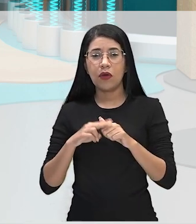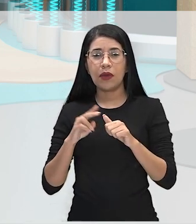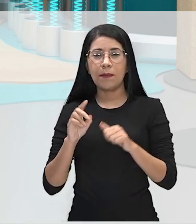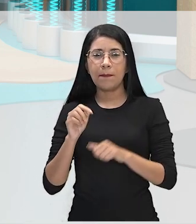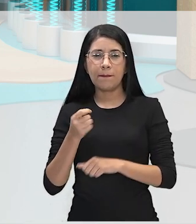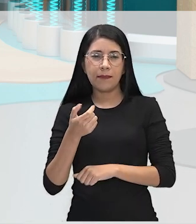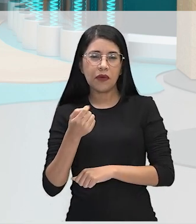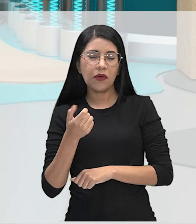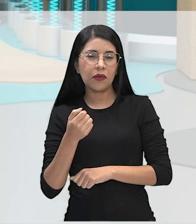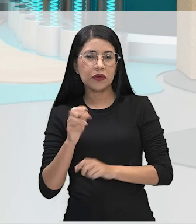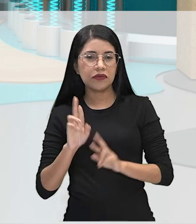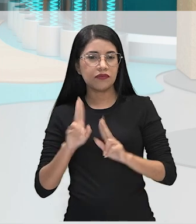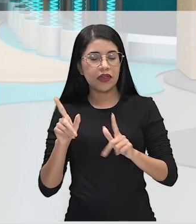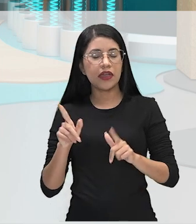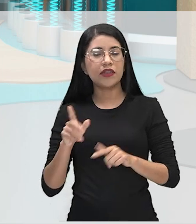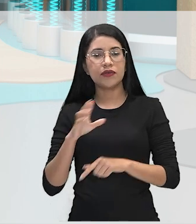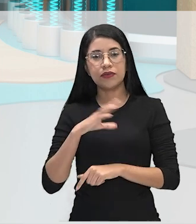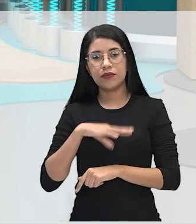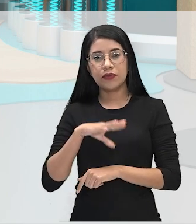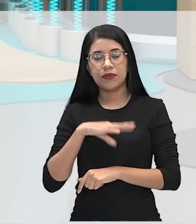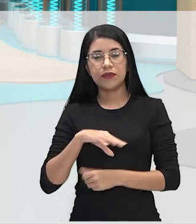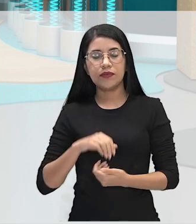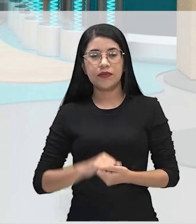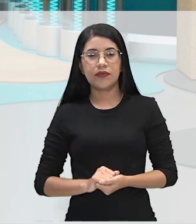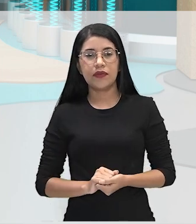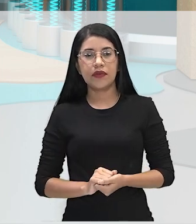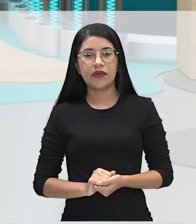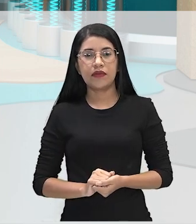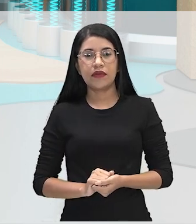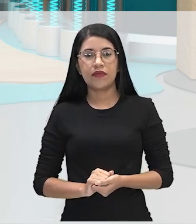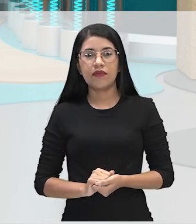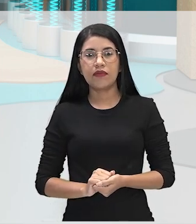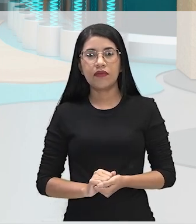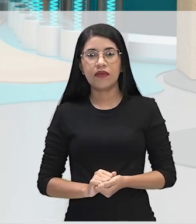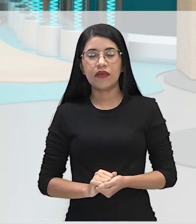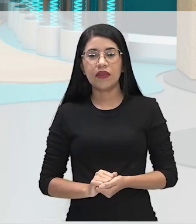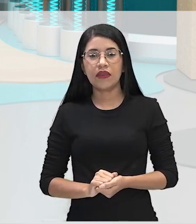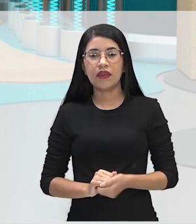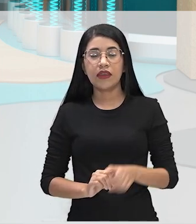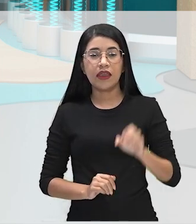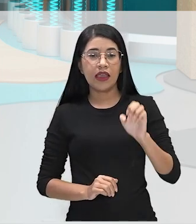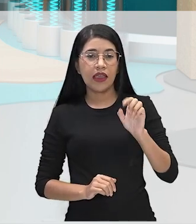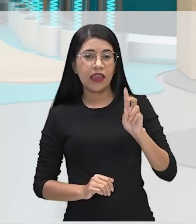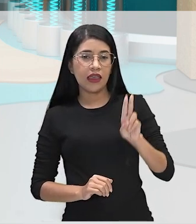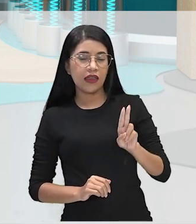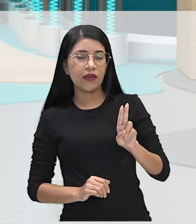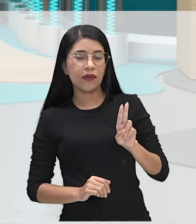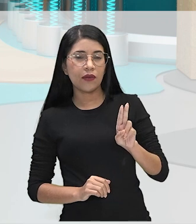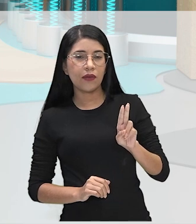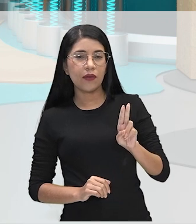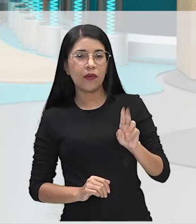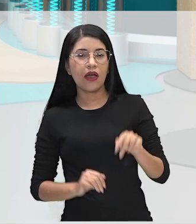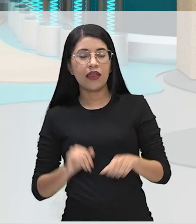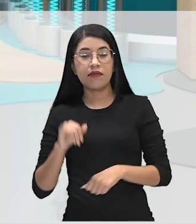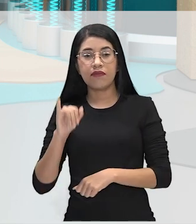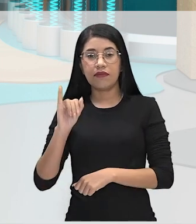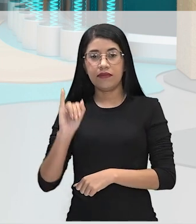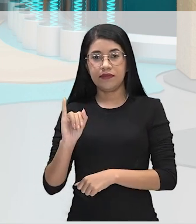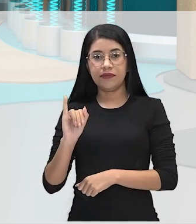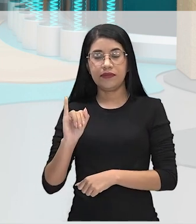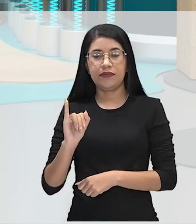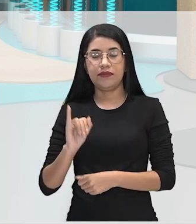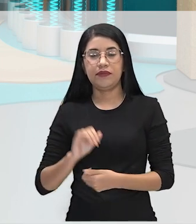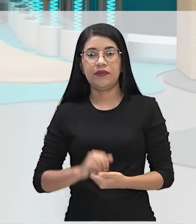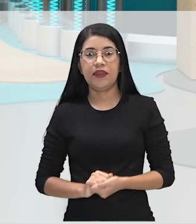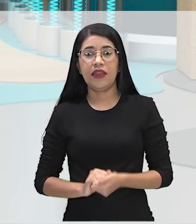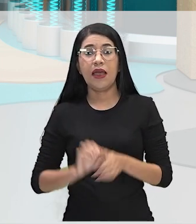fiquem atentos. Eu, como é que eu digo eu? Vou usar aqui a palavra I.